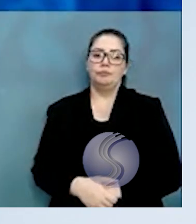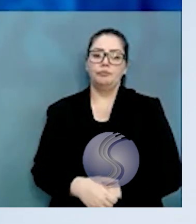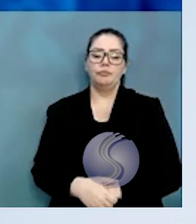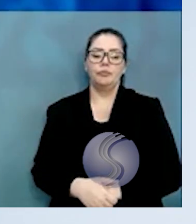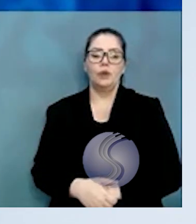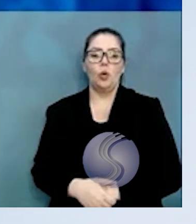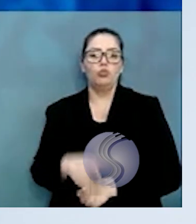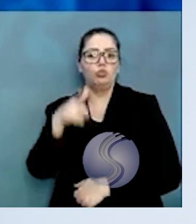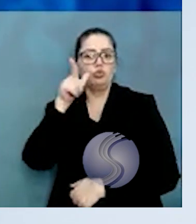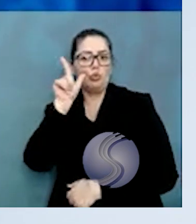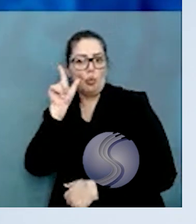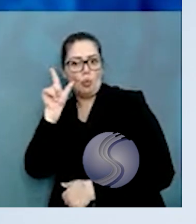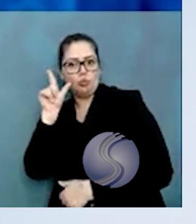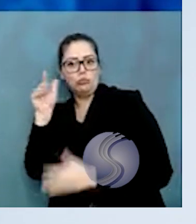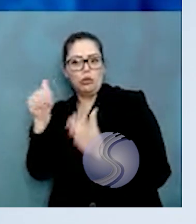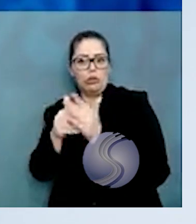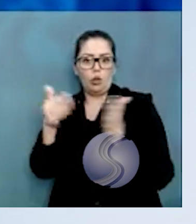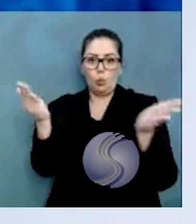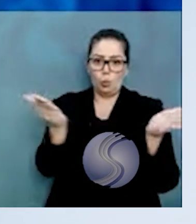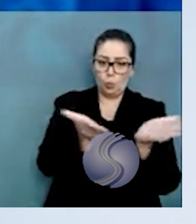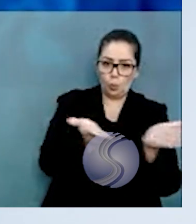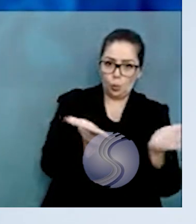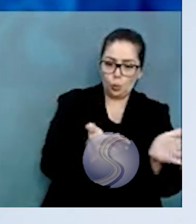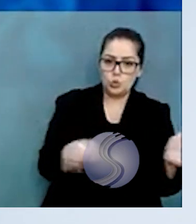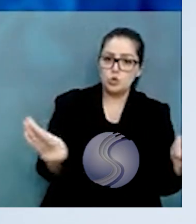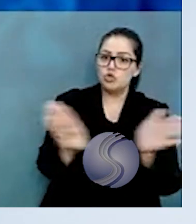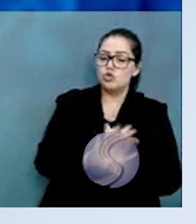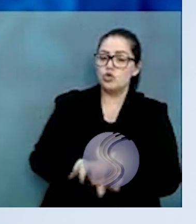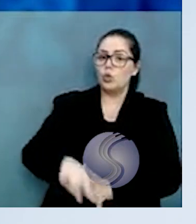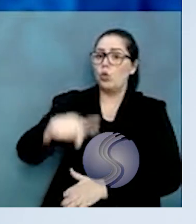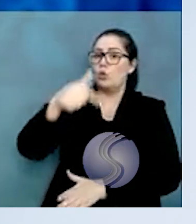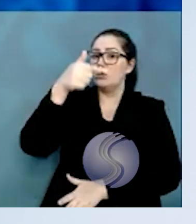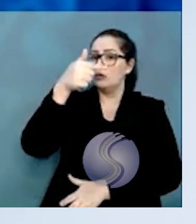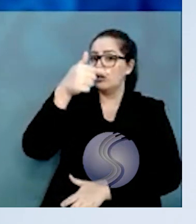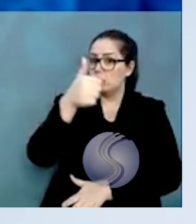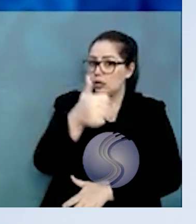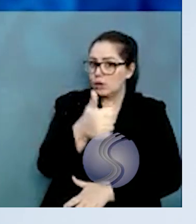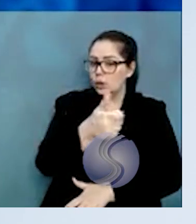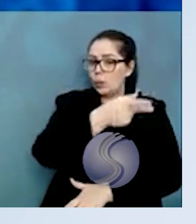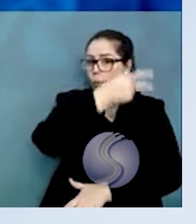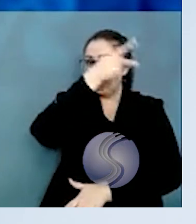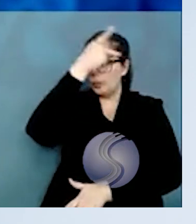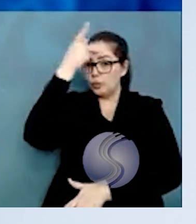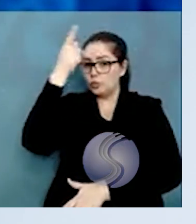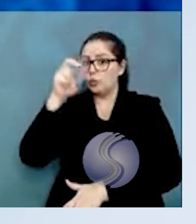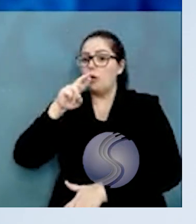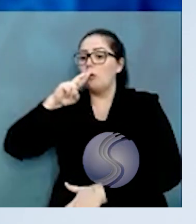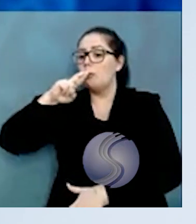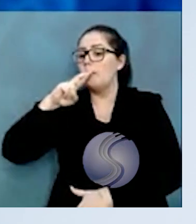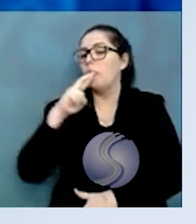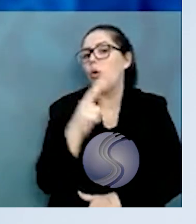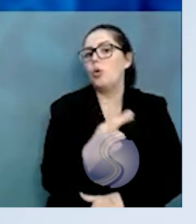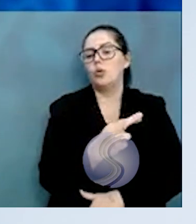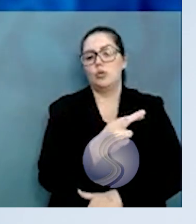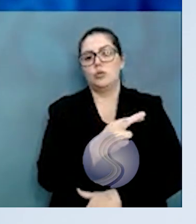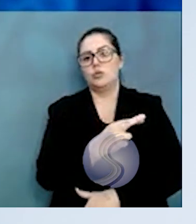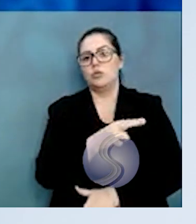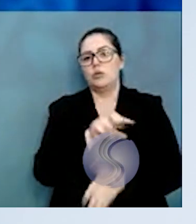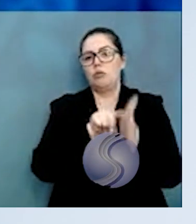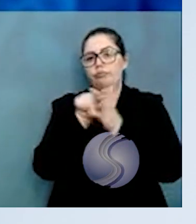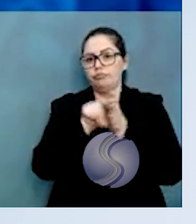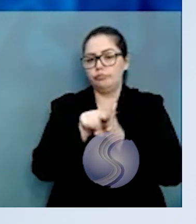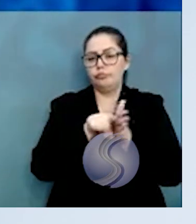últimas horas 71 resultados positivos de exames de PCR,